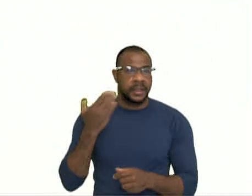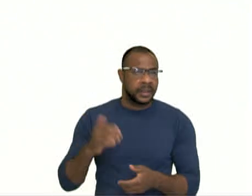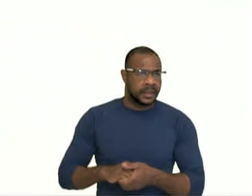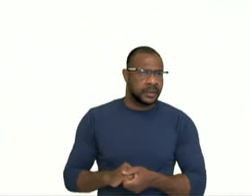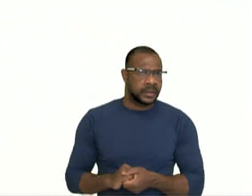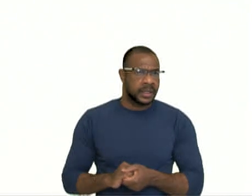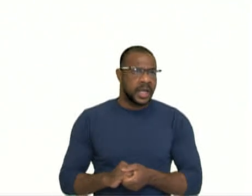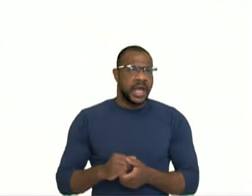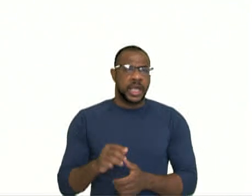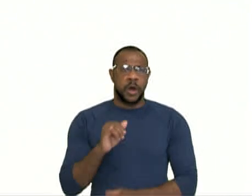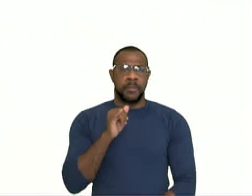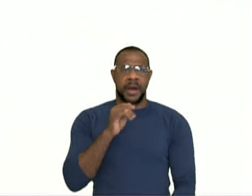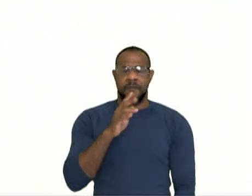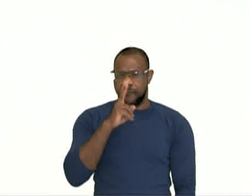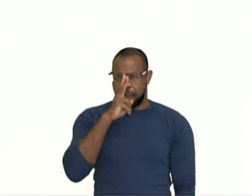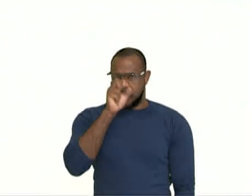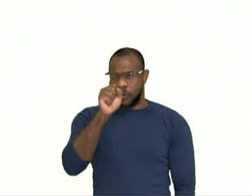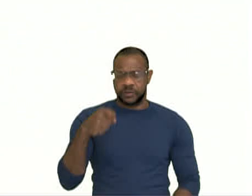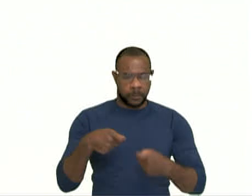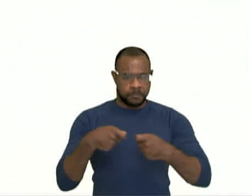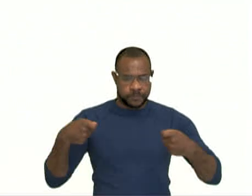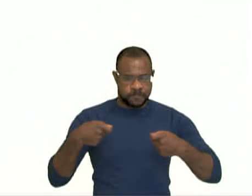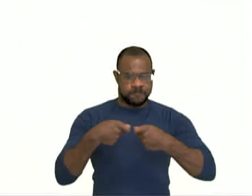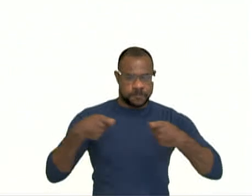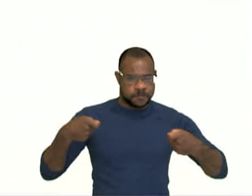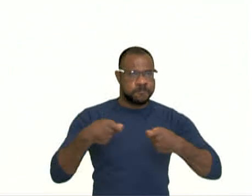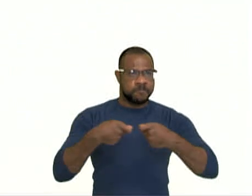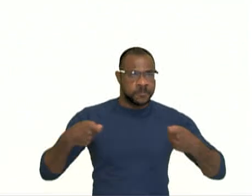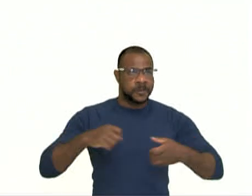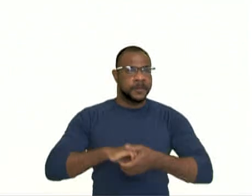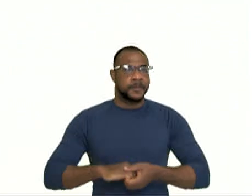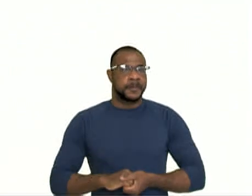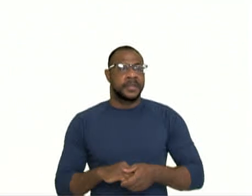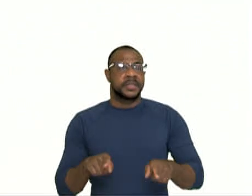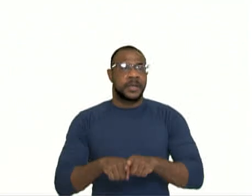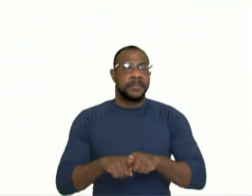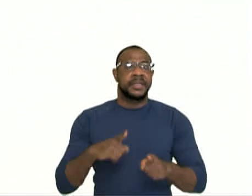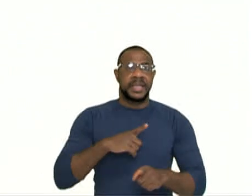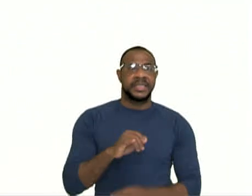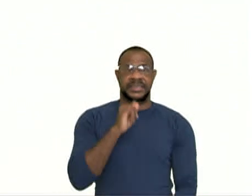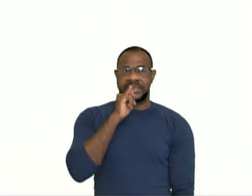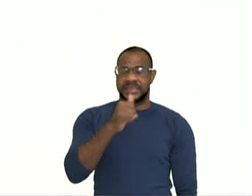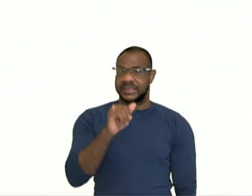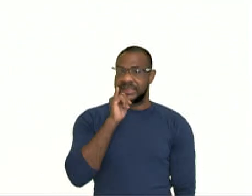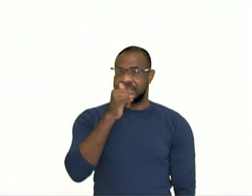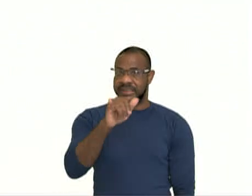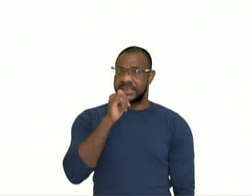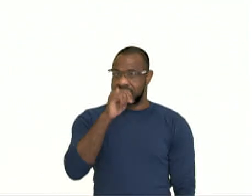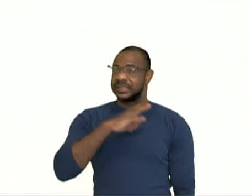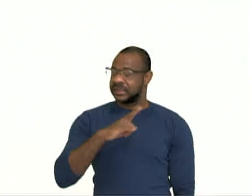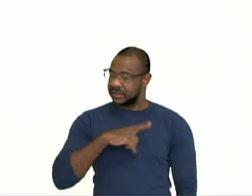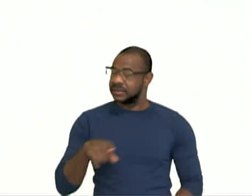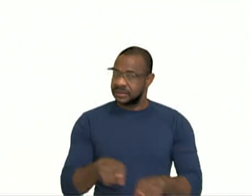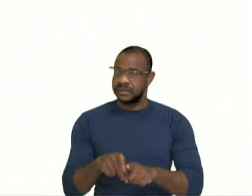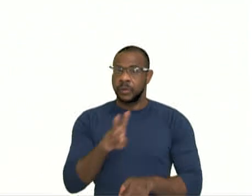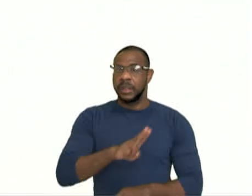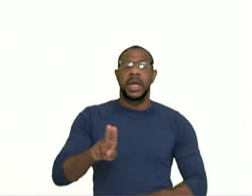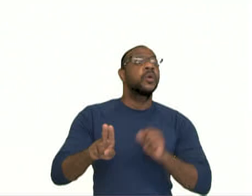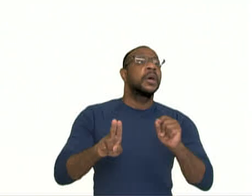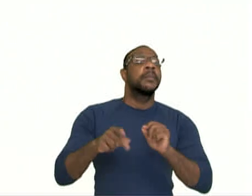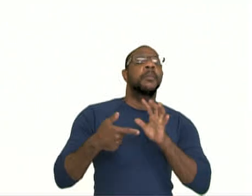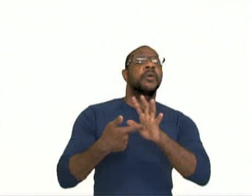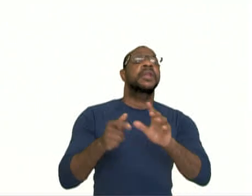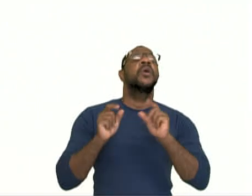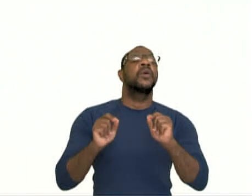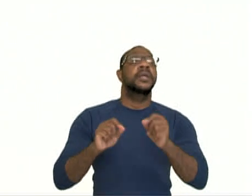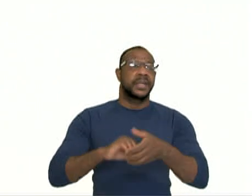força elástica. Também a gente verifica em eletricidade, a função cosseno é usada para determinar